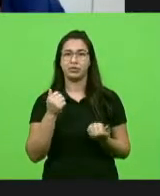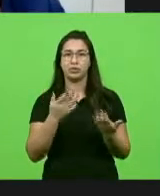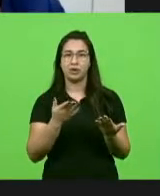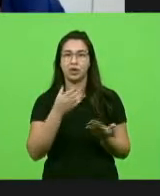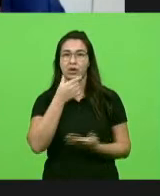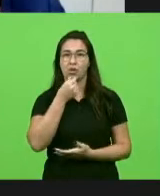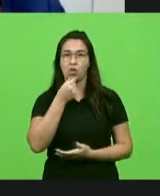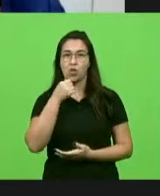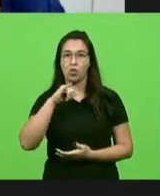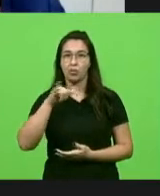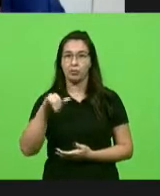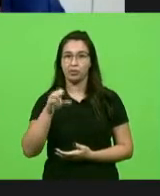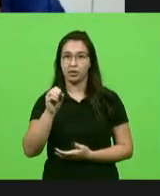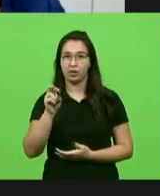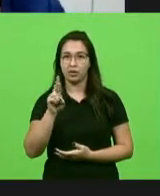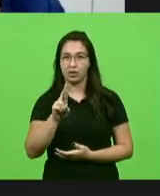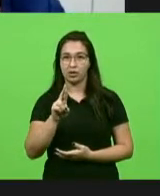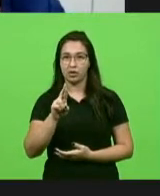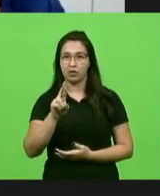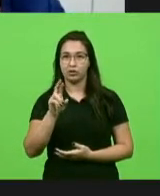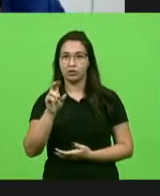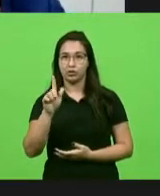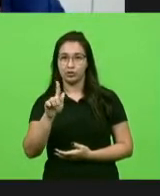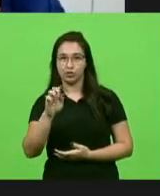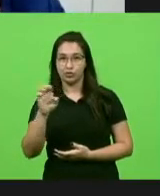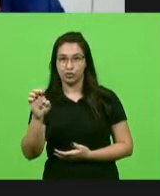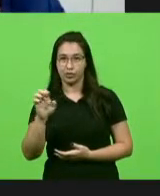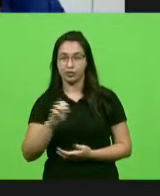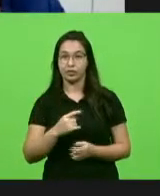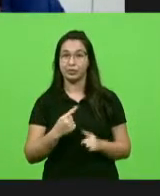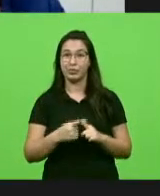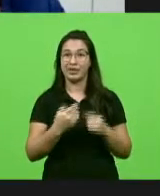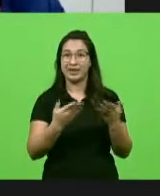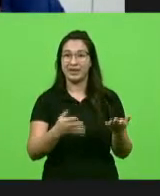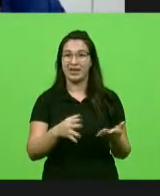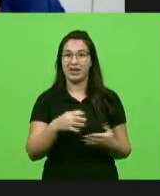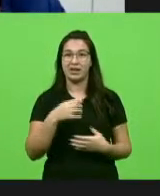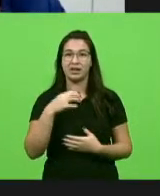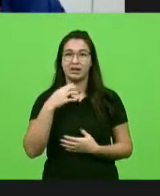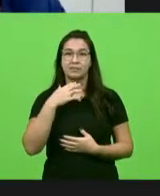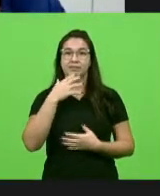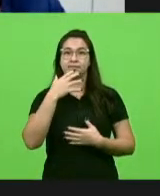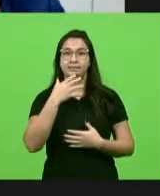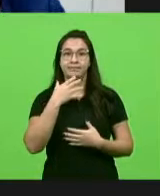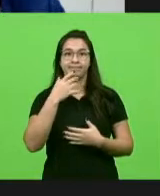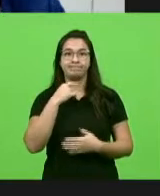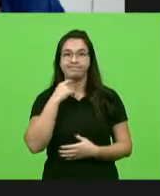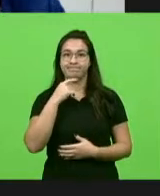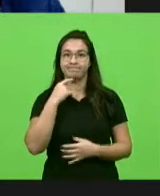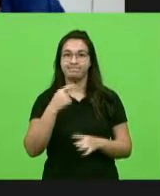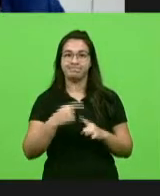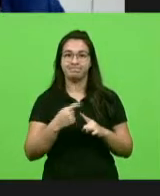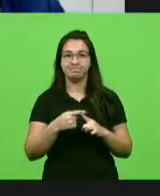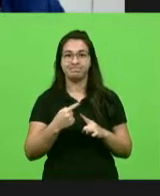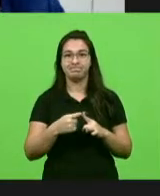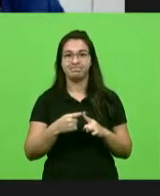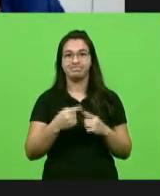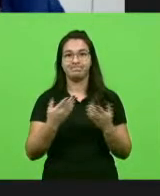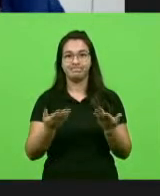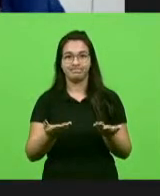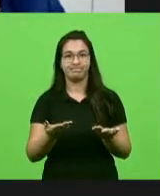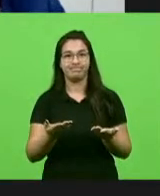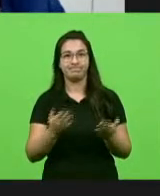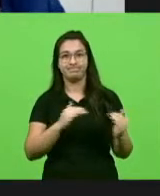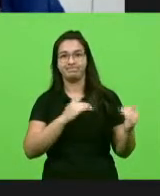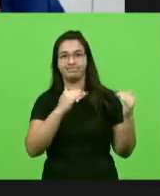teve seu direito de respirar negado pela ação truculenta do Estado. Isso também acontece em Santa Catarina, mas não apenas